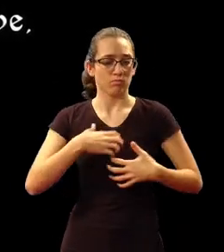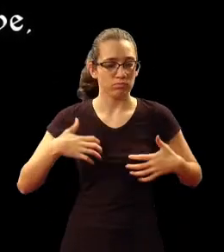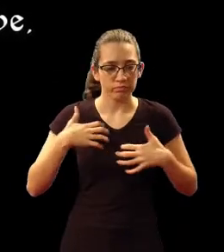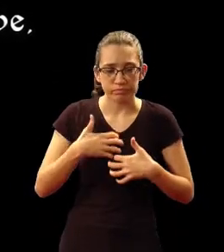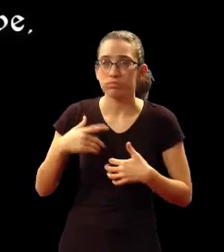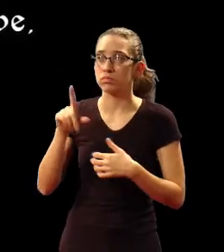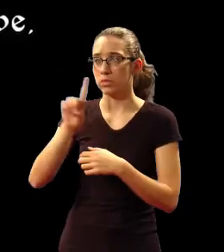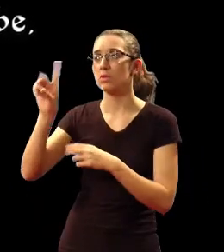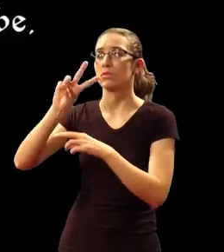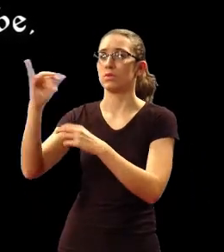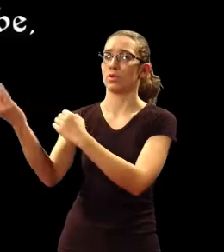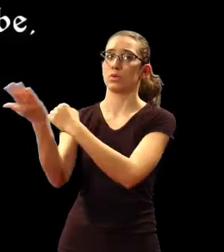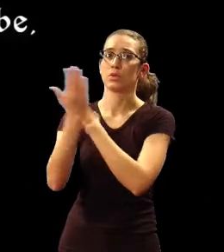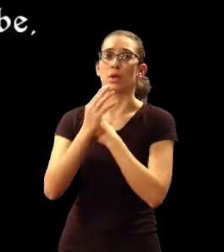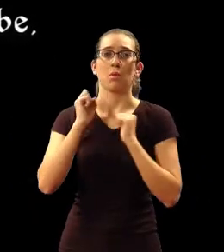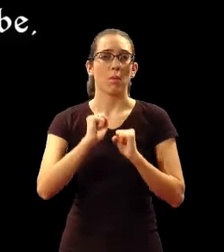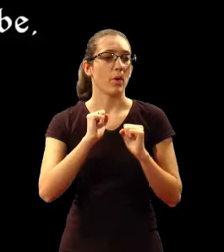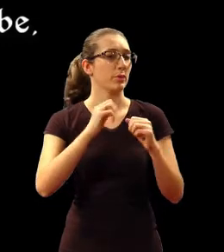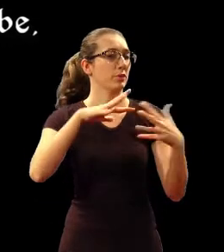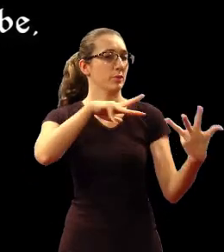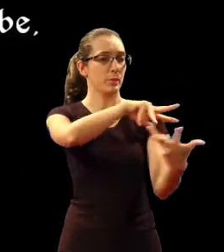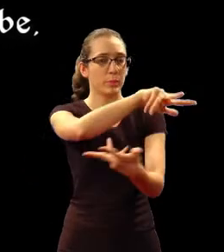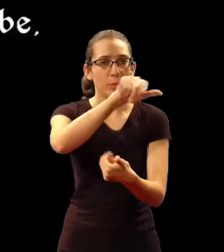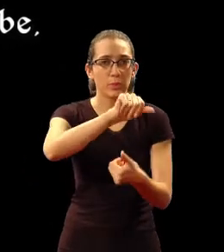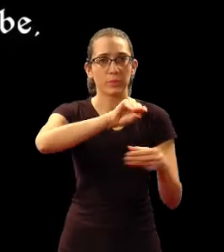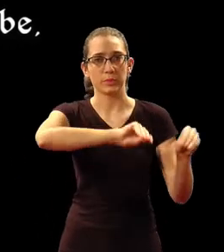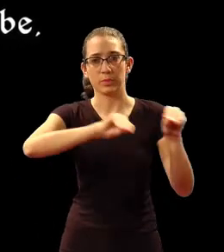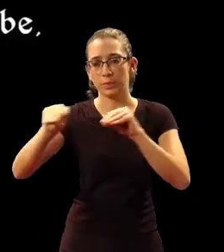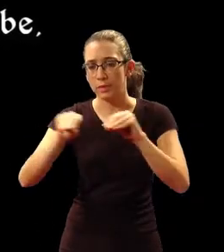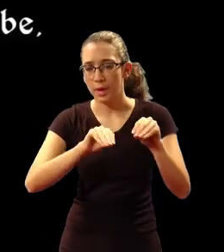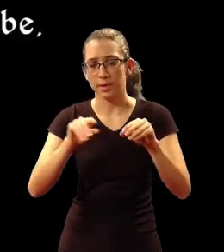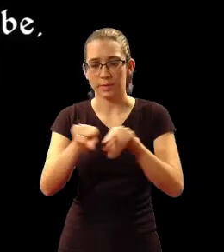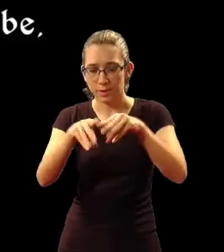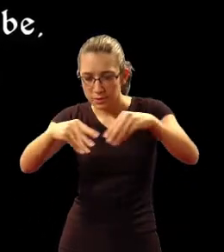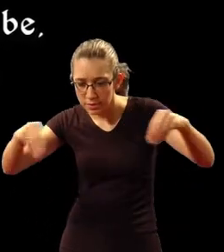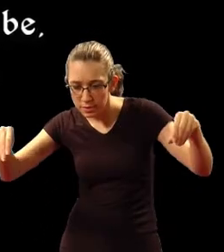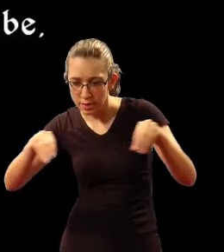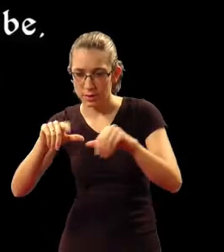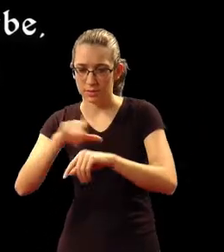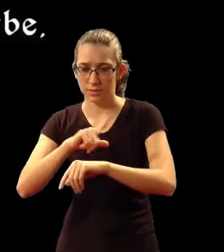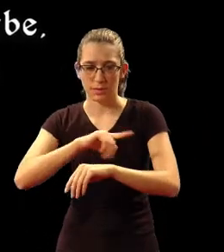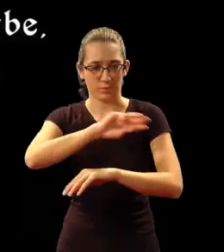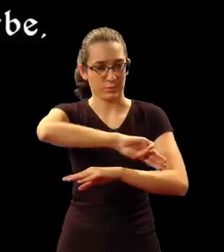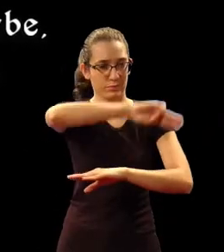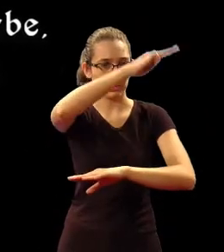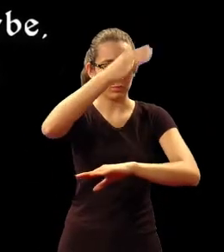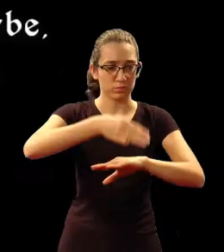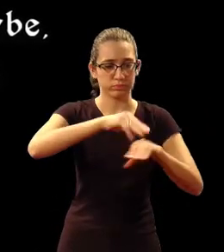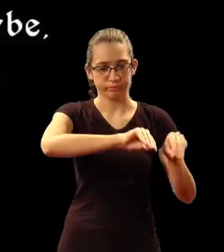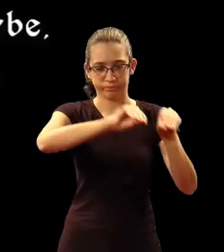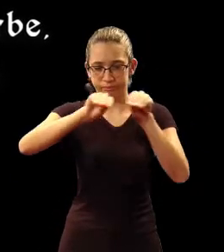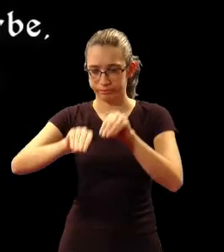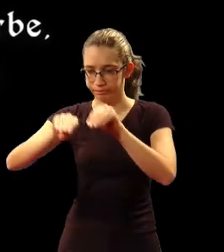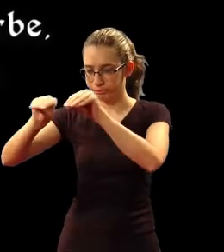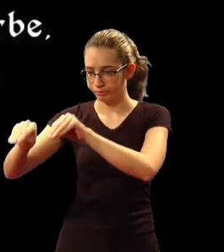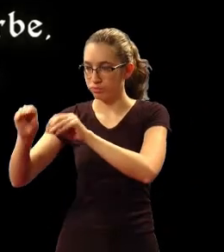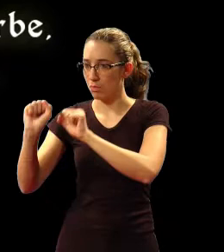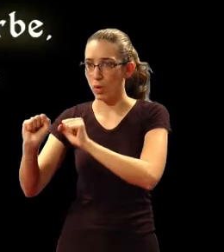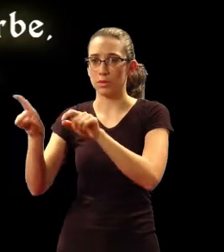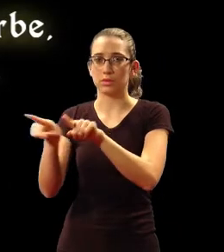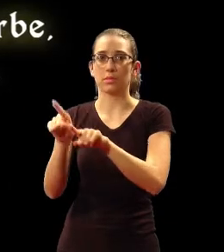não temeremos, ainda que a terra se mude e ainda que os montes se transportem para o meio dos